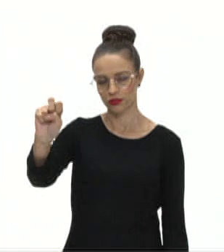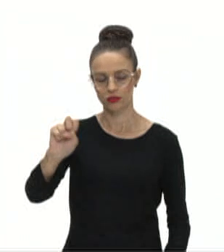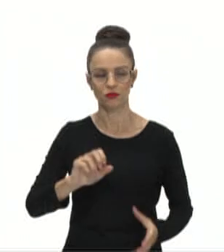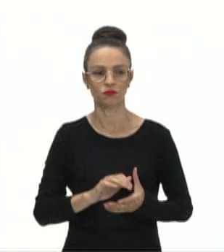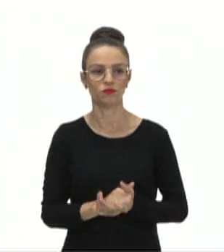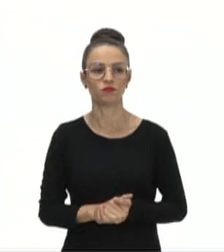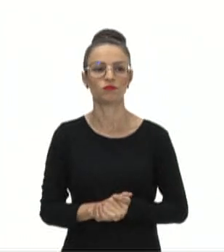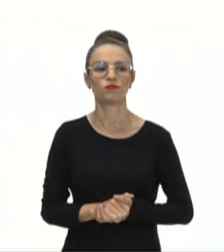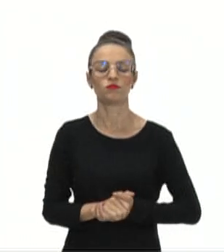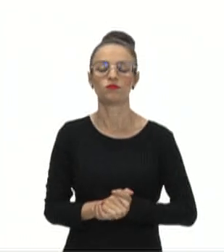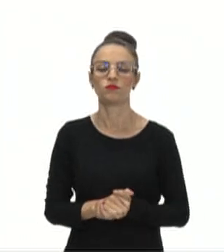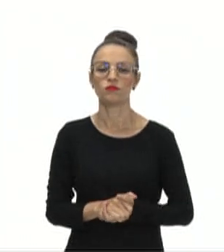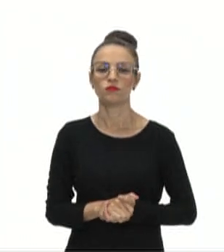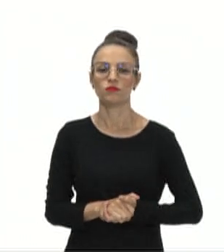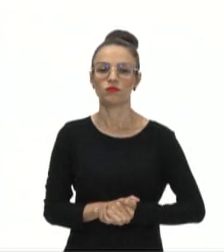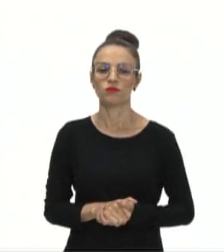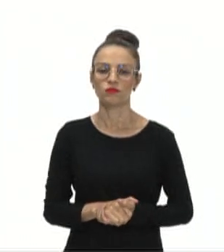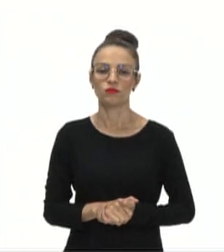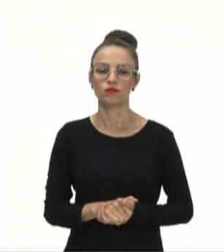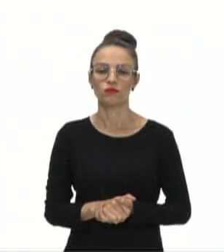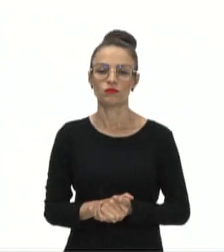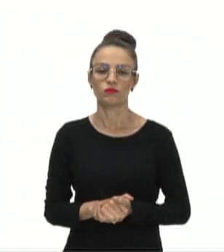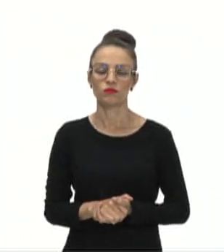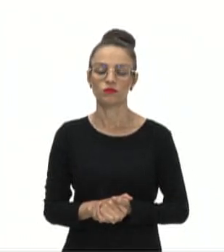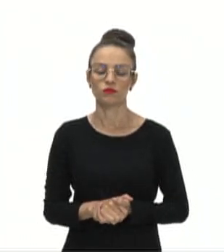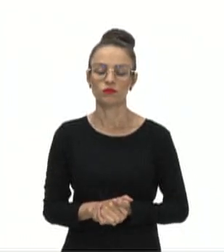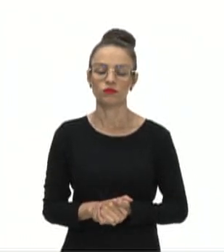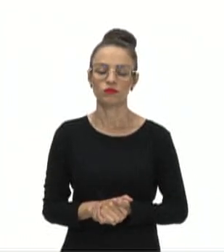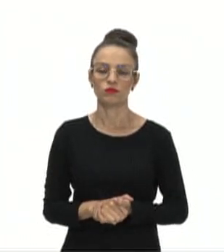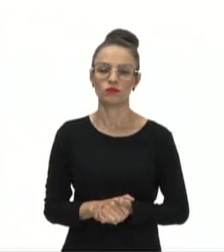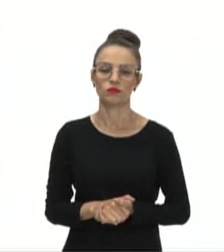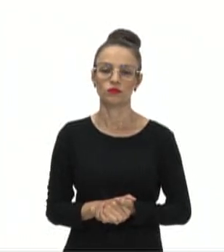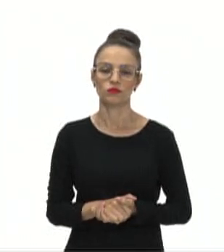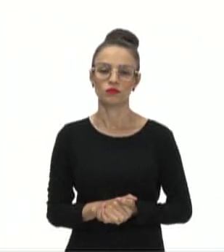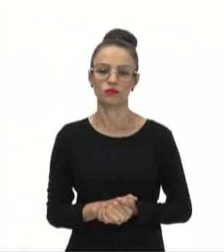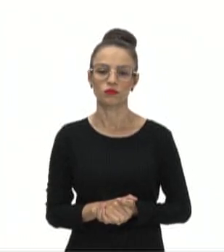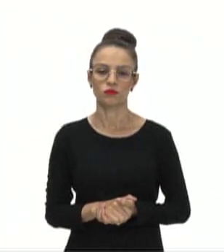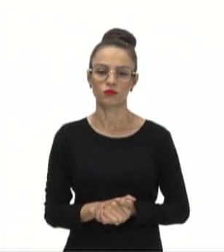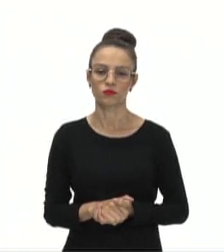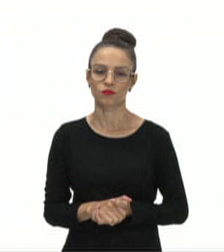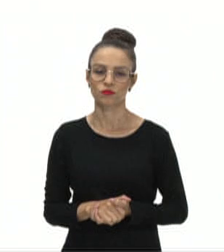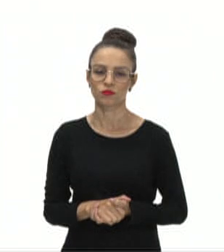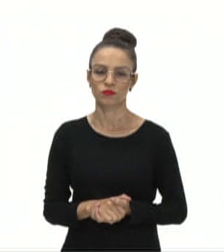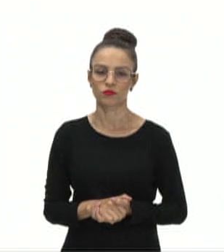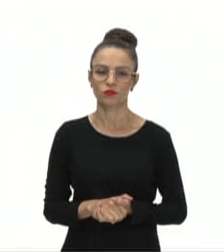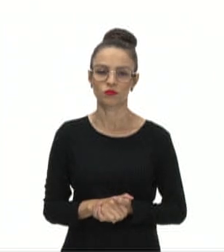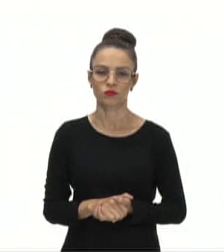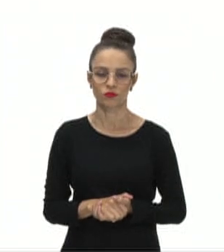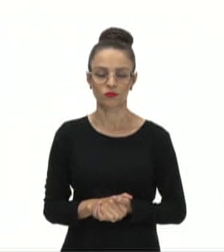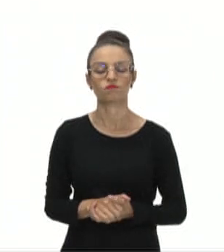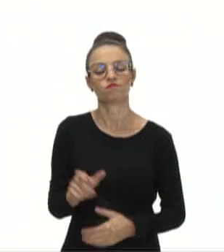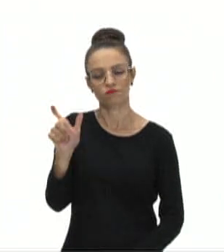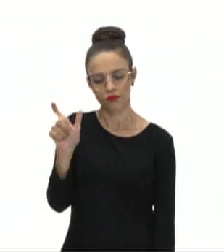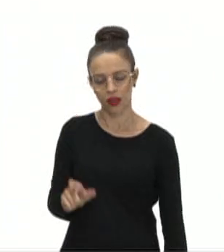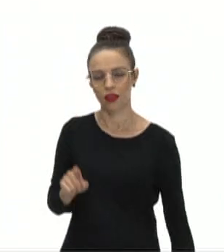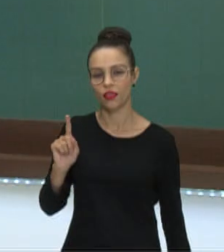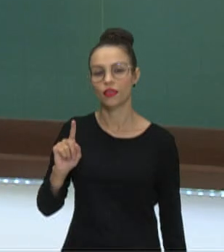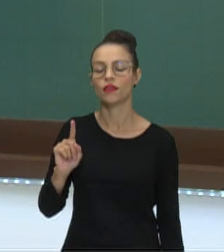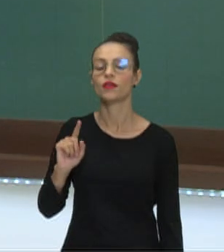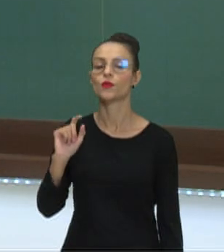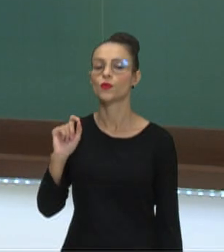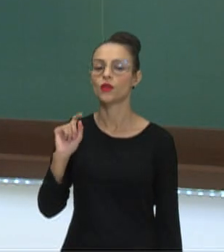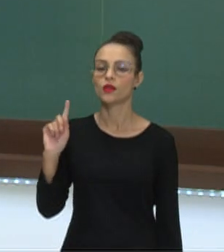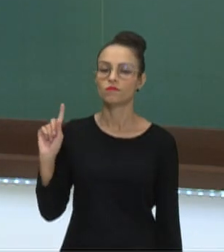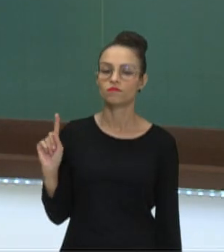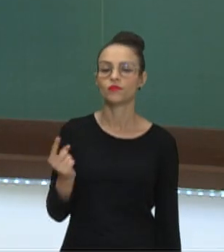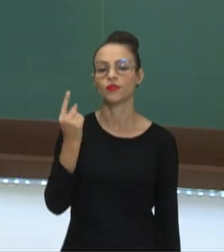Nelson Mandela was the first black president of South Africa. Nelson Mandela foi